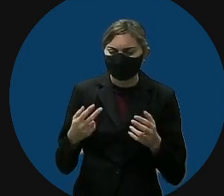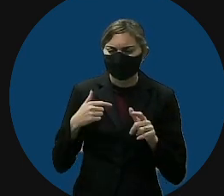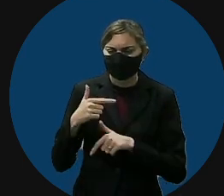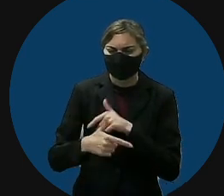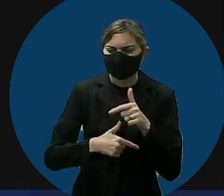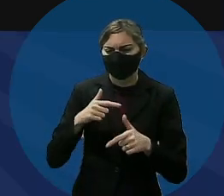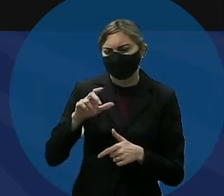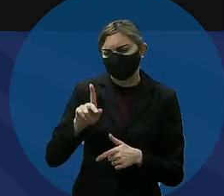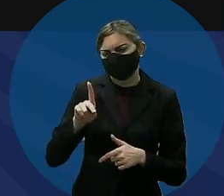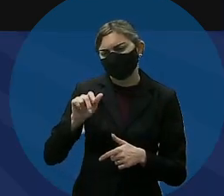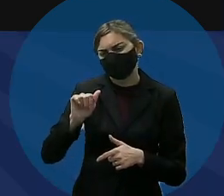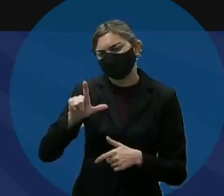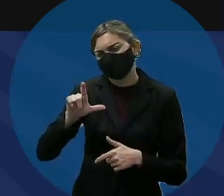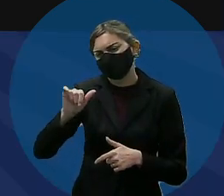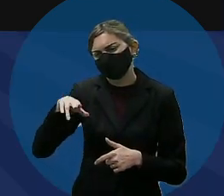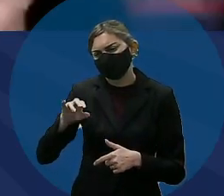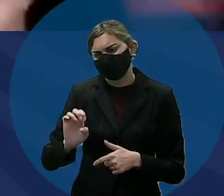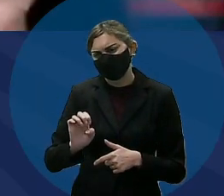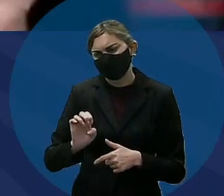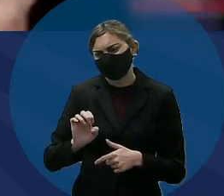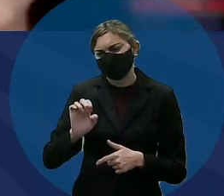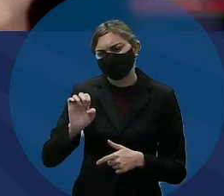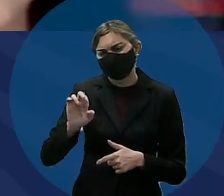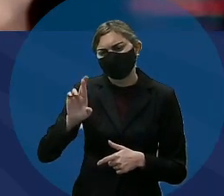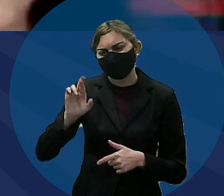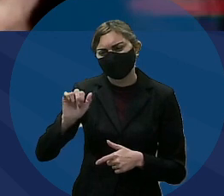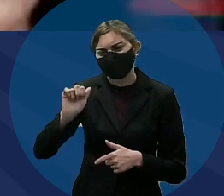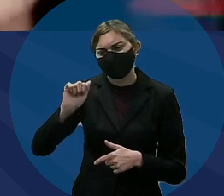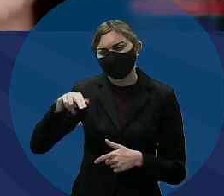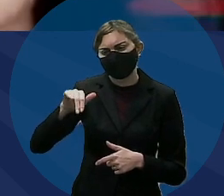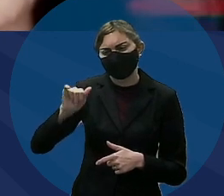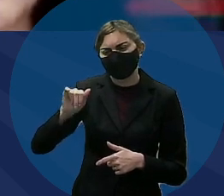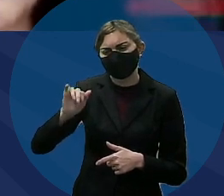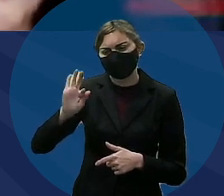Kaline Ferreira, da EREM Aníbal